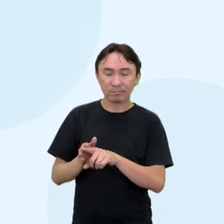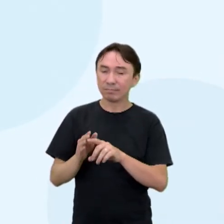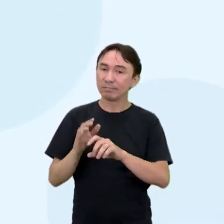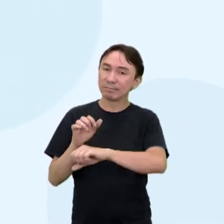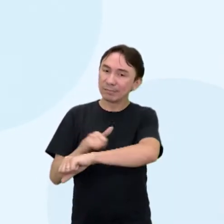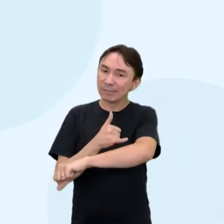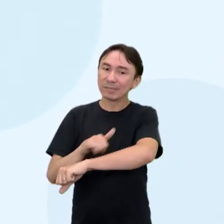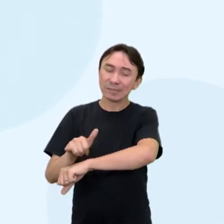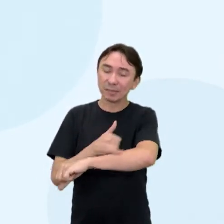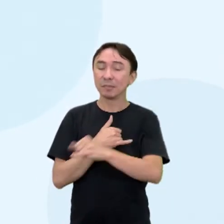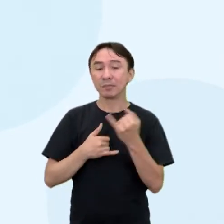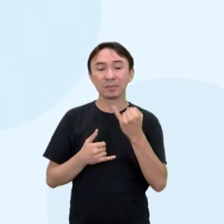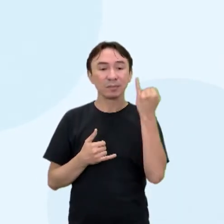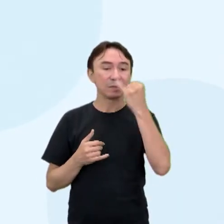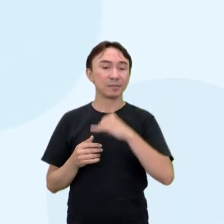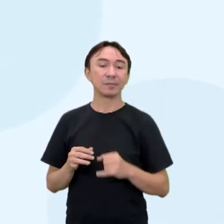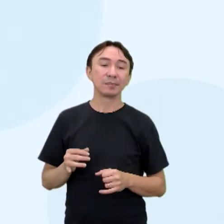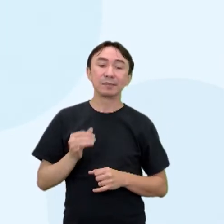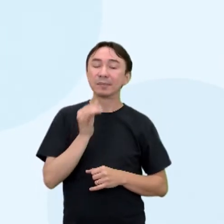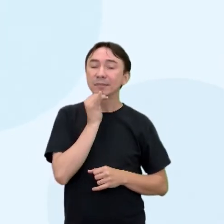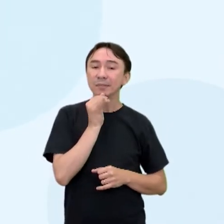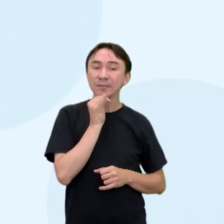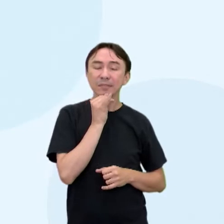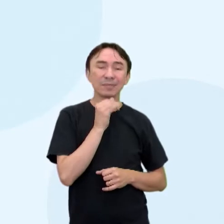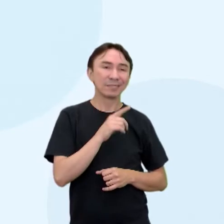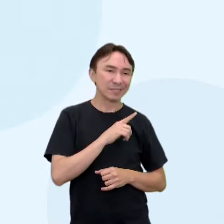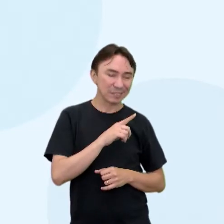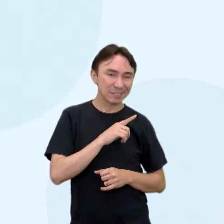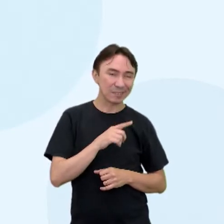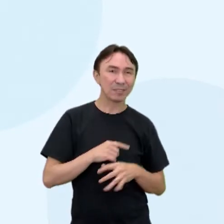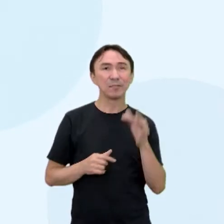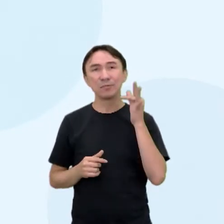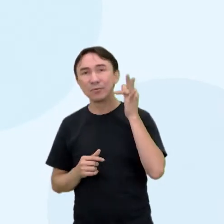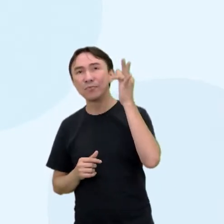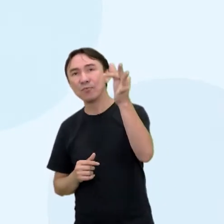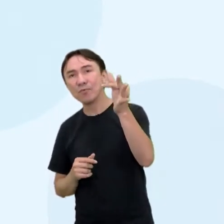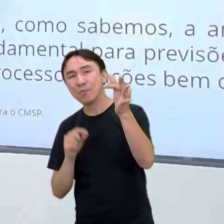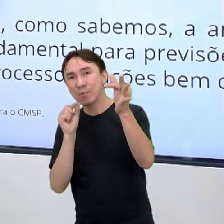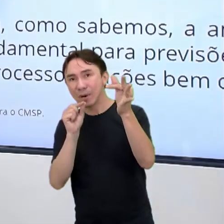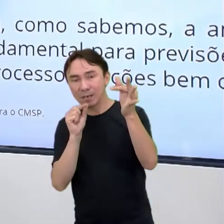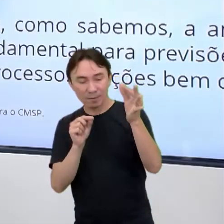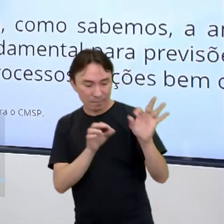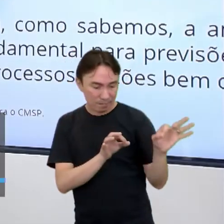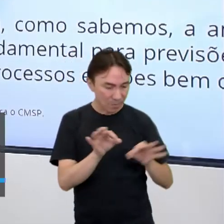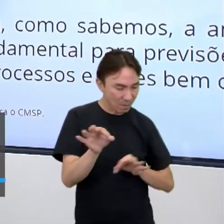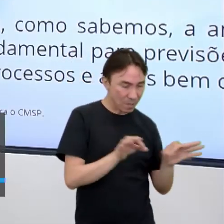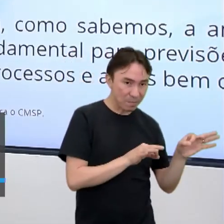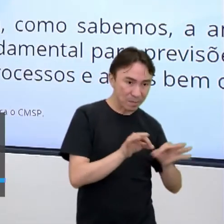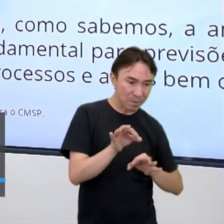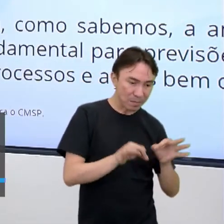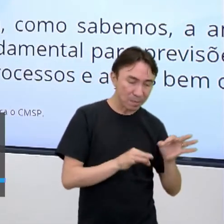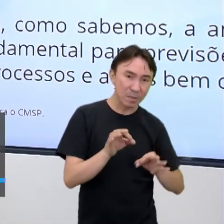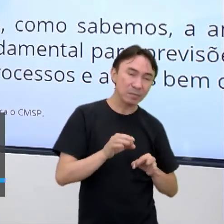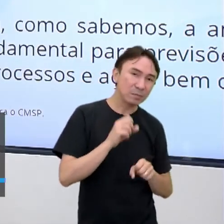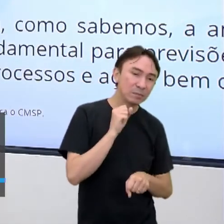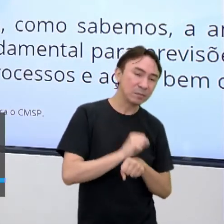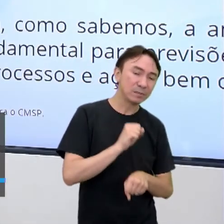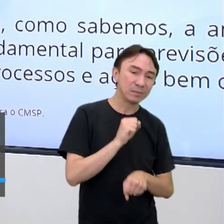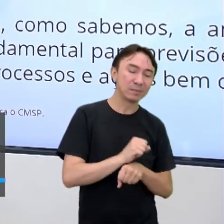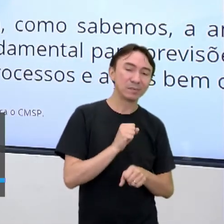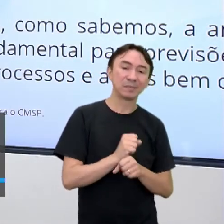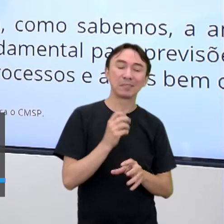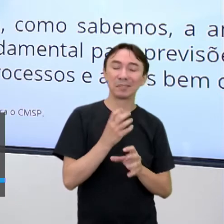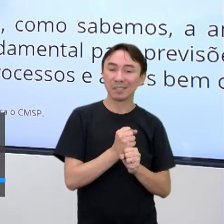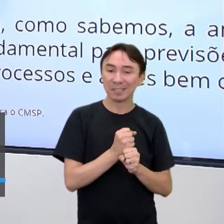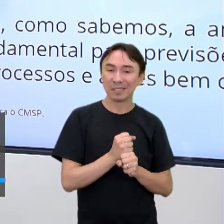processo aí, né, uma projeção de futuro legal, deu tudo certo, beleza, né? Todo mundo fica feliz, não é? Só que quando dá certo, ninguém vai procurar os